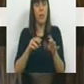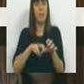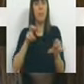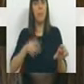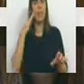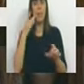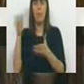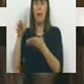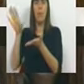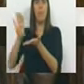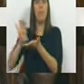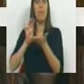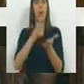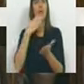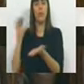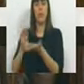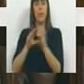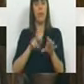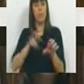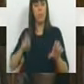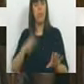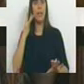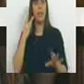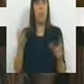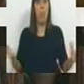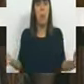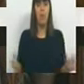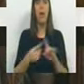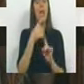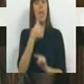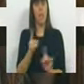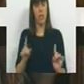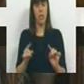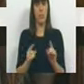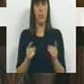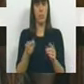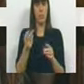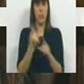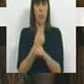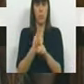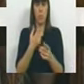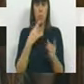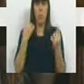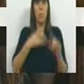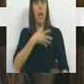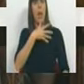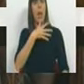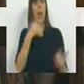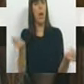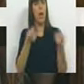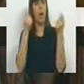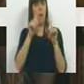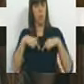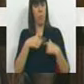limpa do programa de assistência. É de assinalar que disse isto no meio daquilo que não passou de um recital de